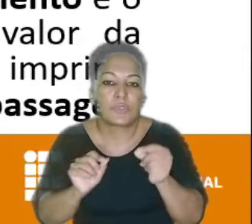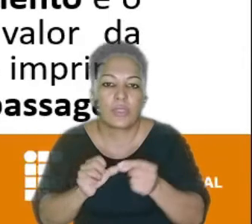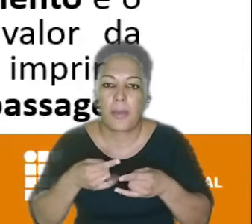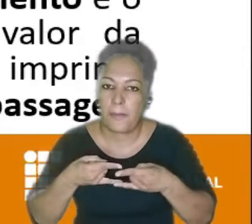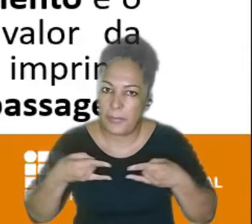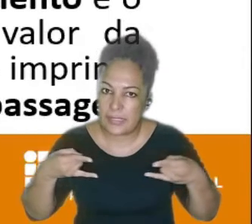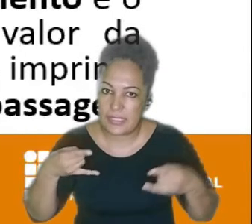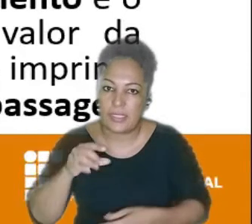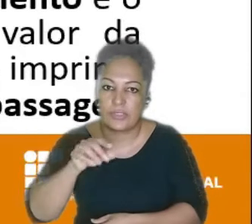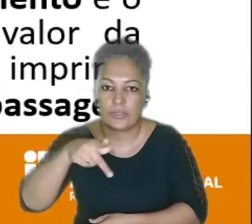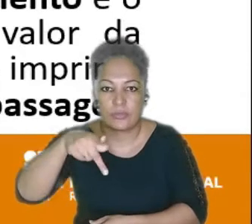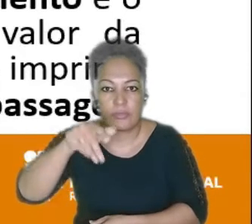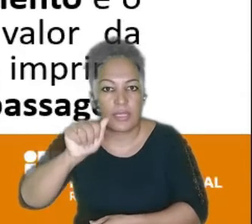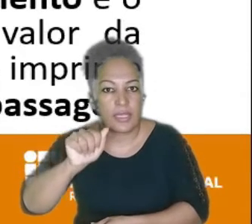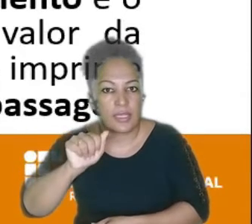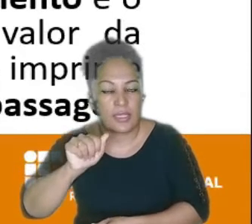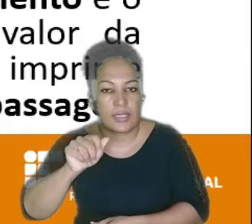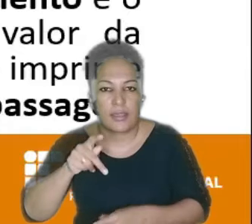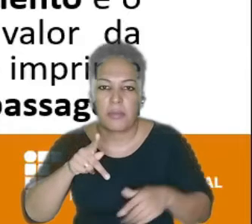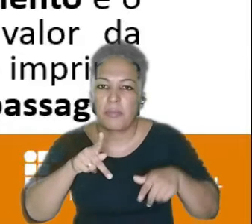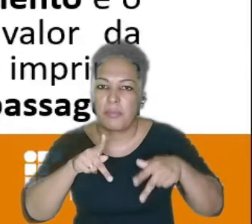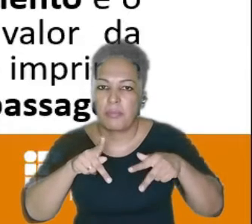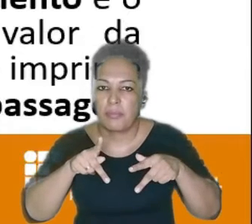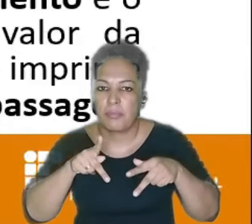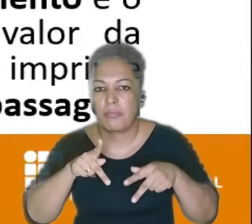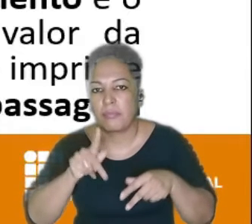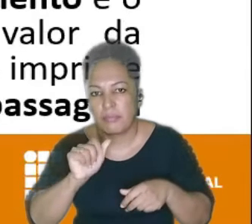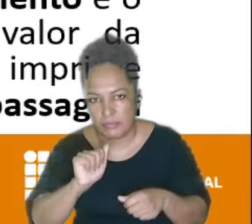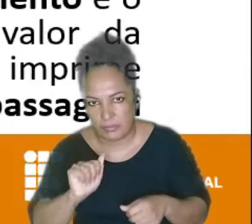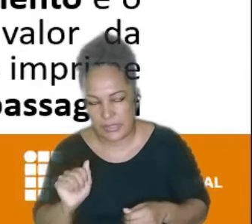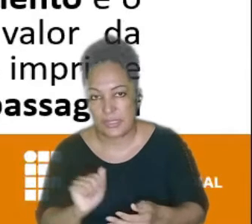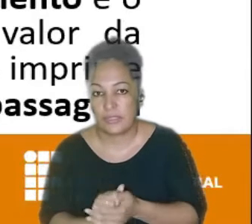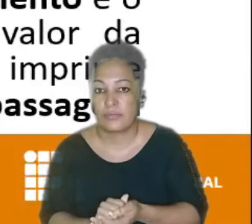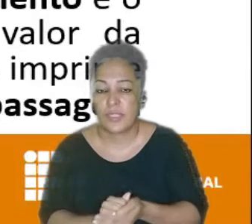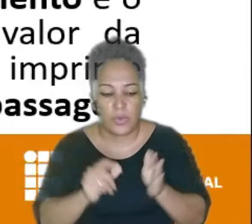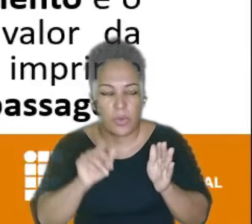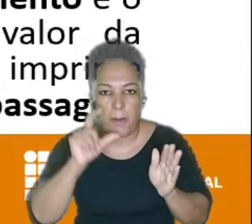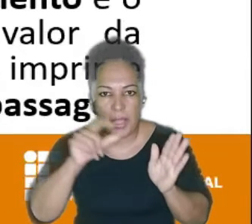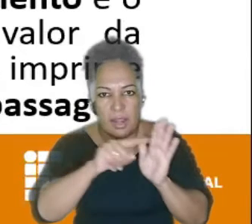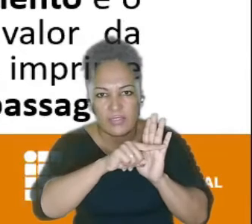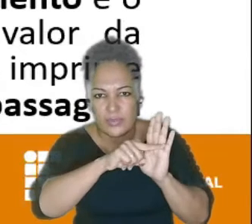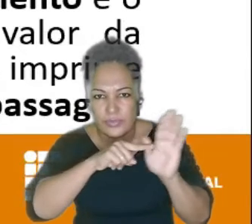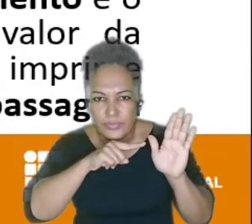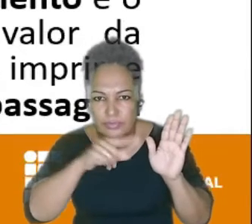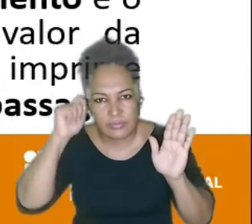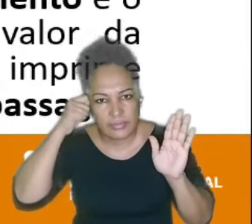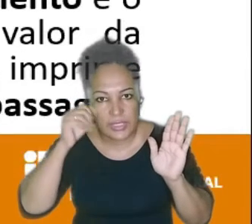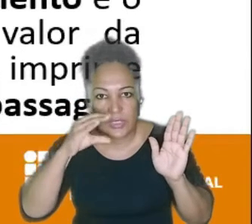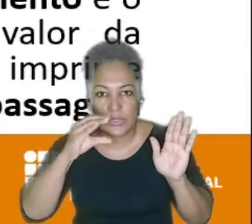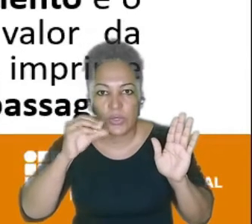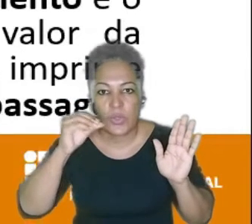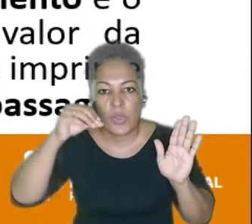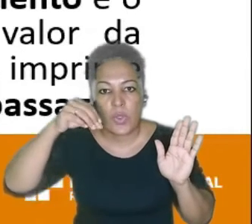Uma passagem. Está aqui negritada. Certo? Aqui eu negritei comprar, mas aqui a gente tem